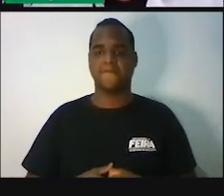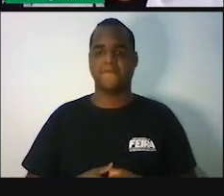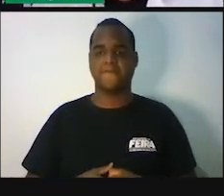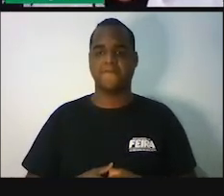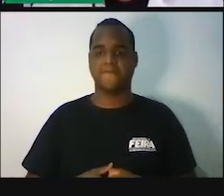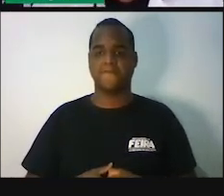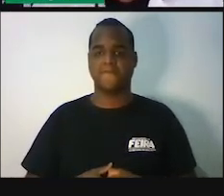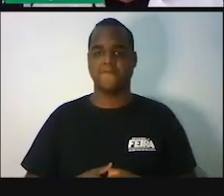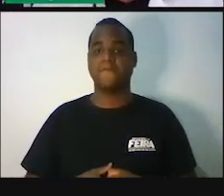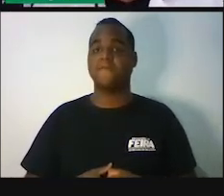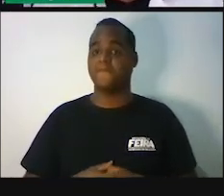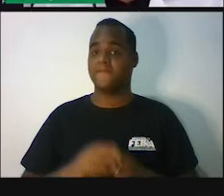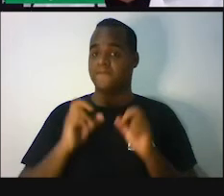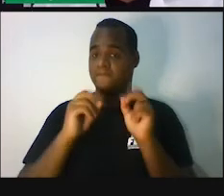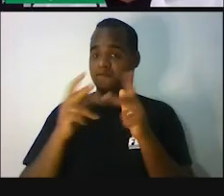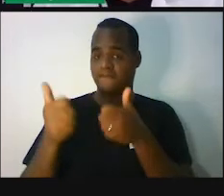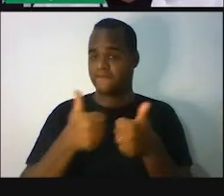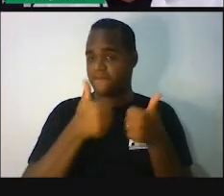Beleza.